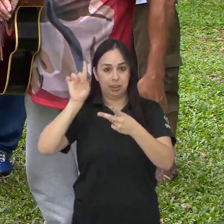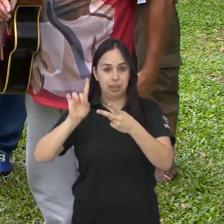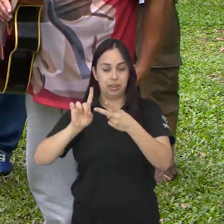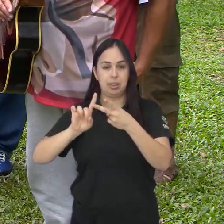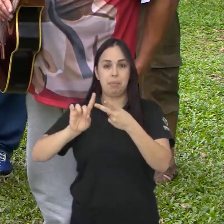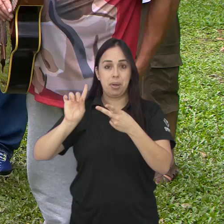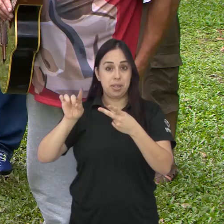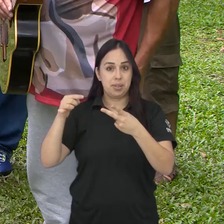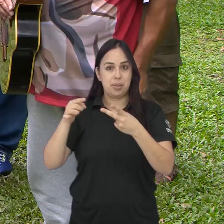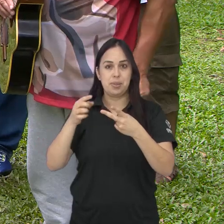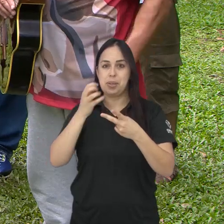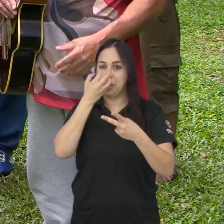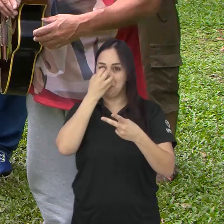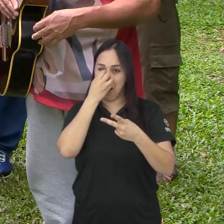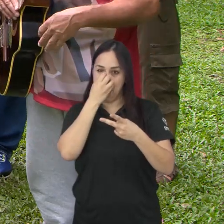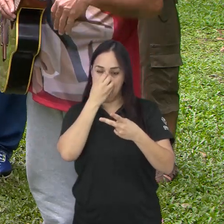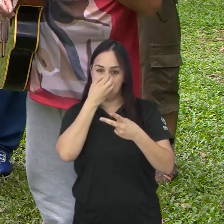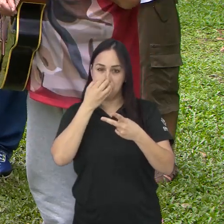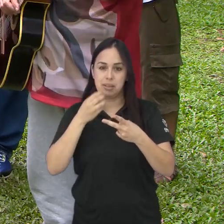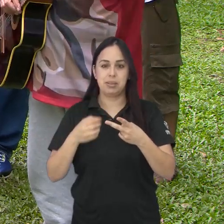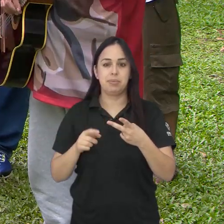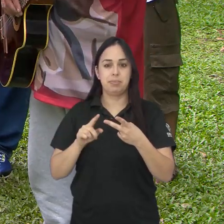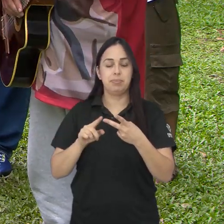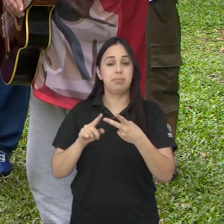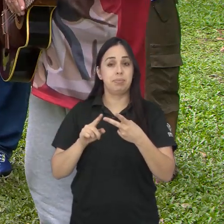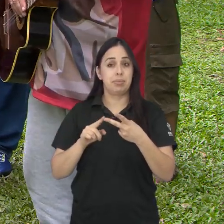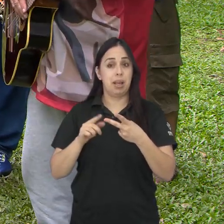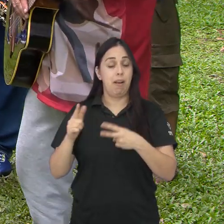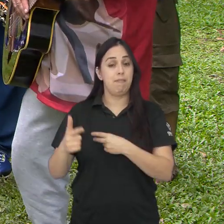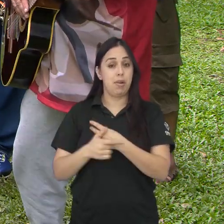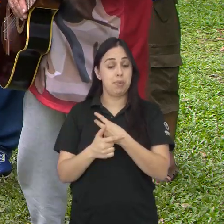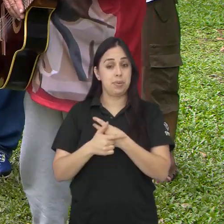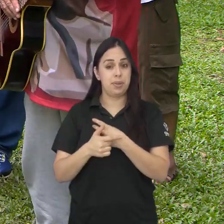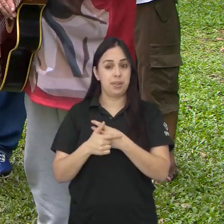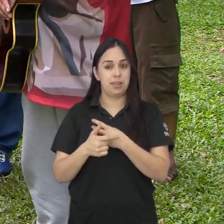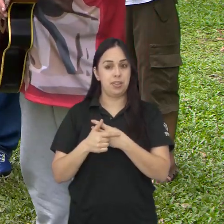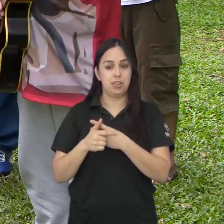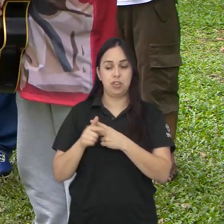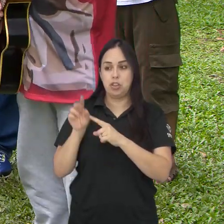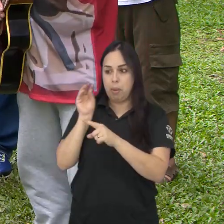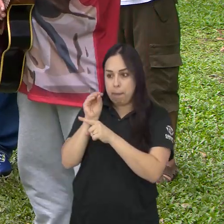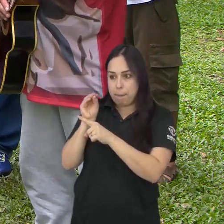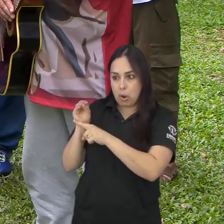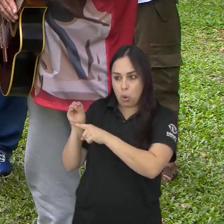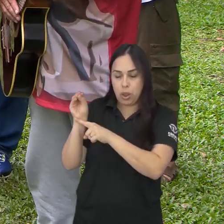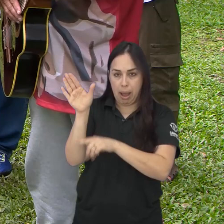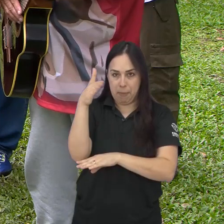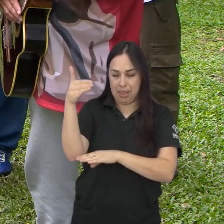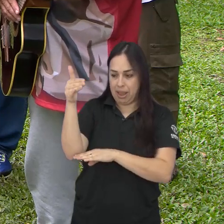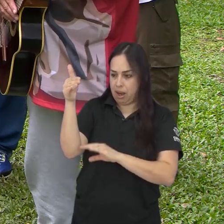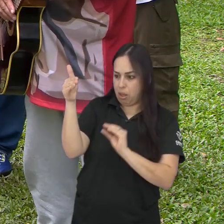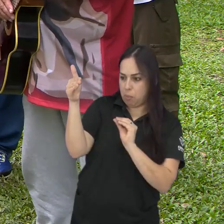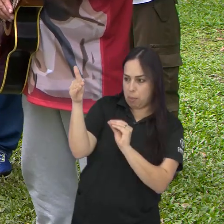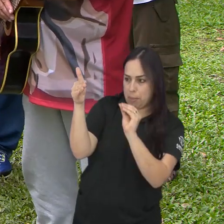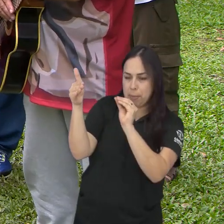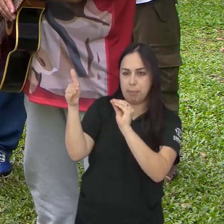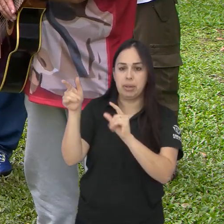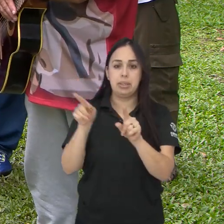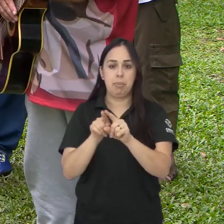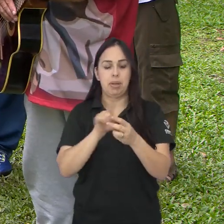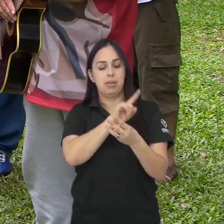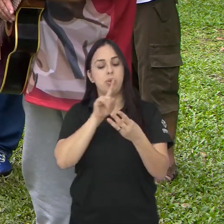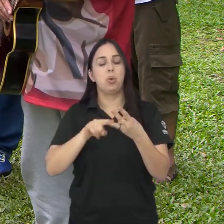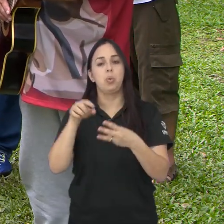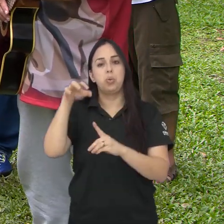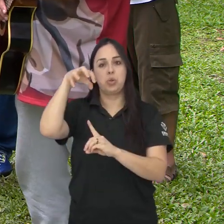atrás dela vem os palhaços, né? Os palhaços eles têm a função de guardar a bandeira, né? Na sequência já